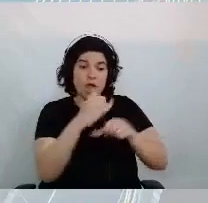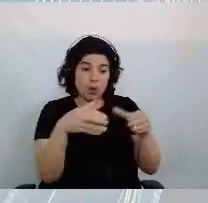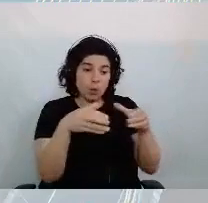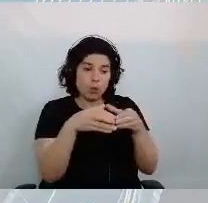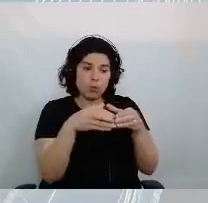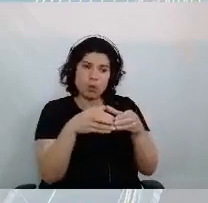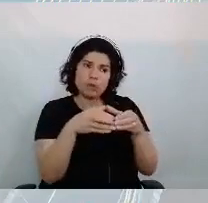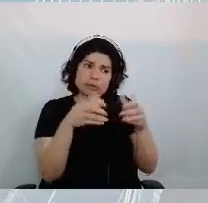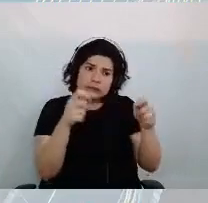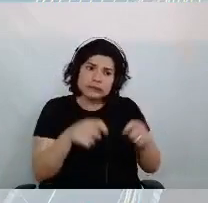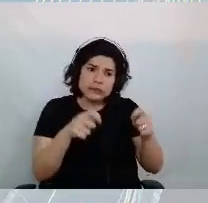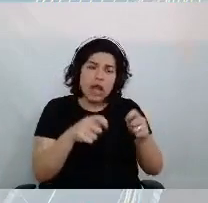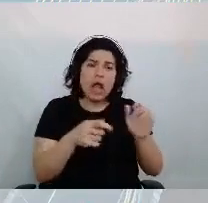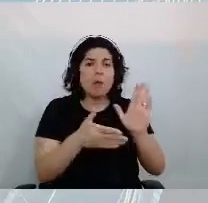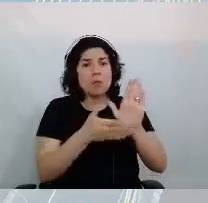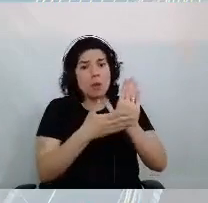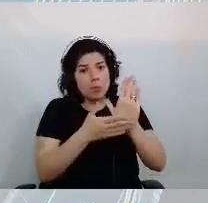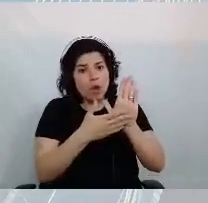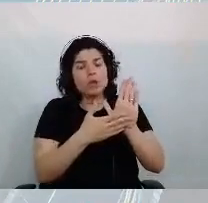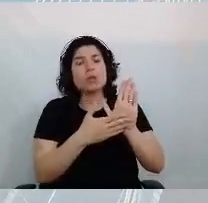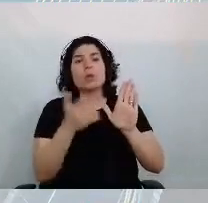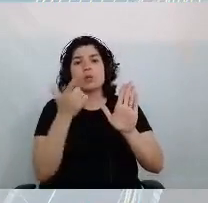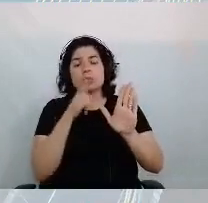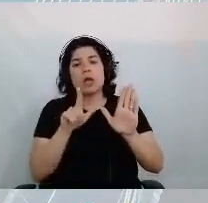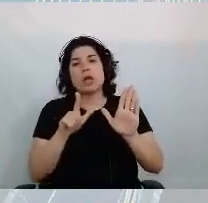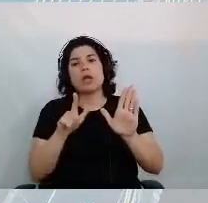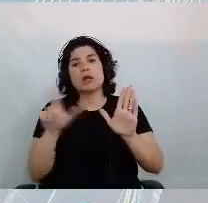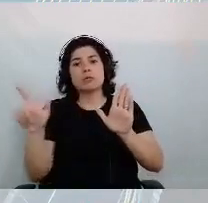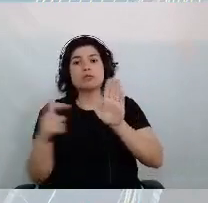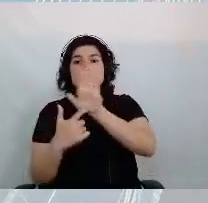ou a proposta de interface que eu estava trazendo.